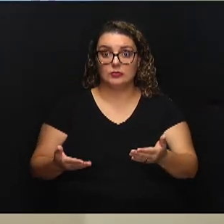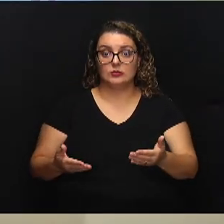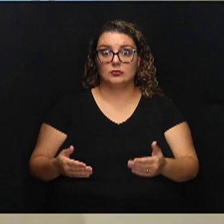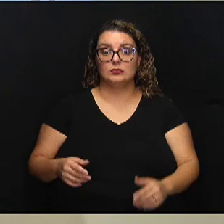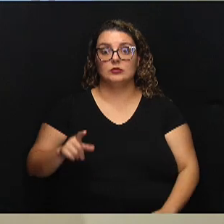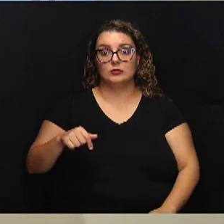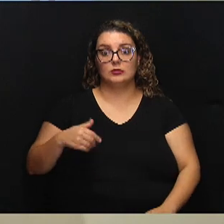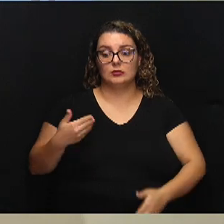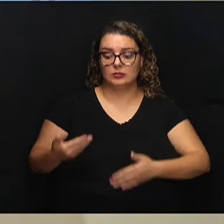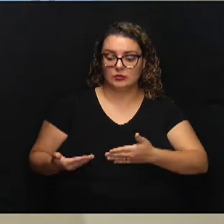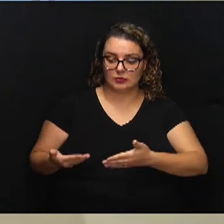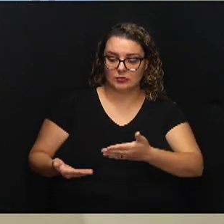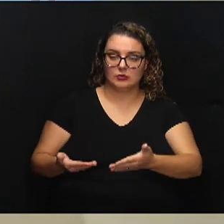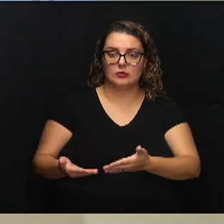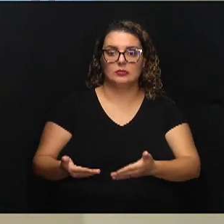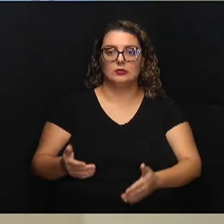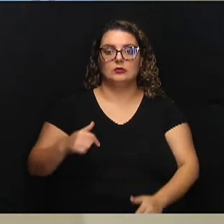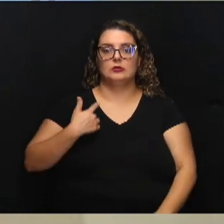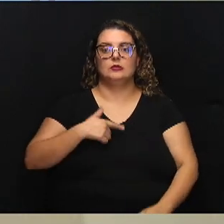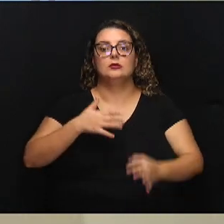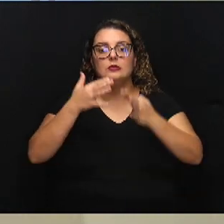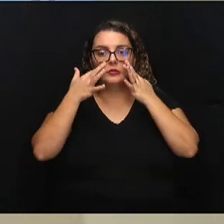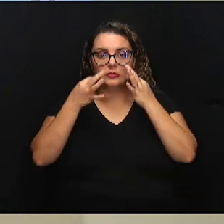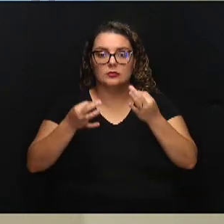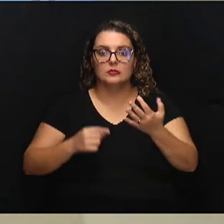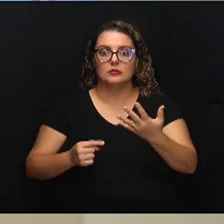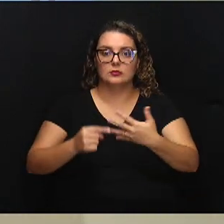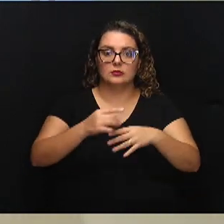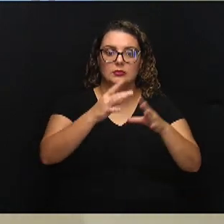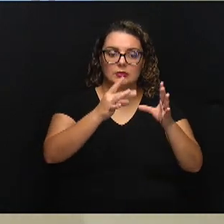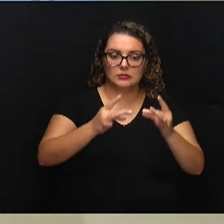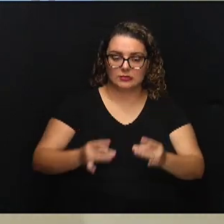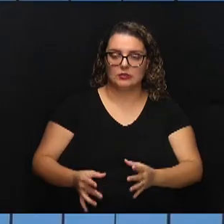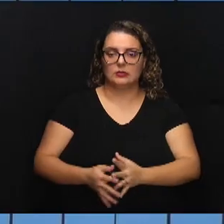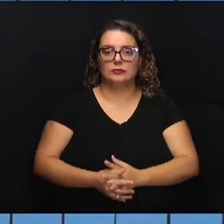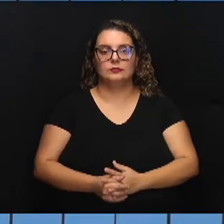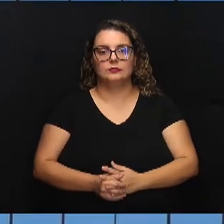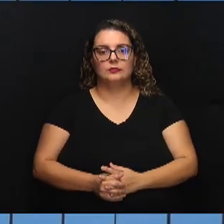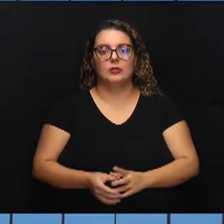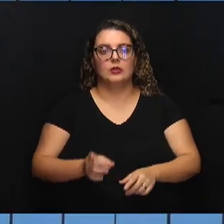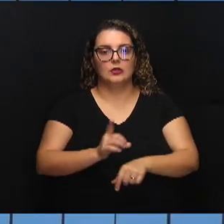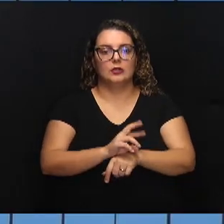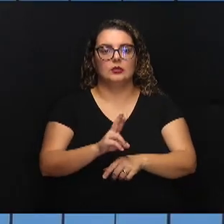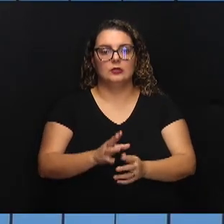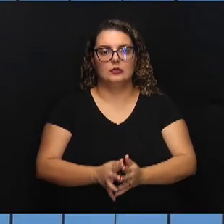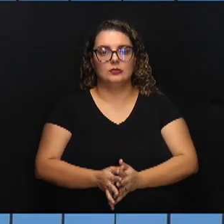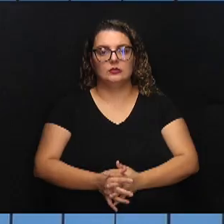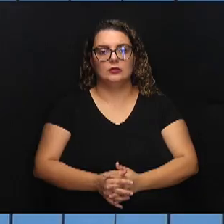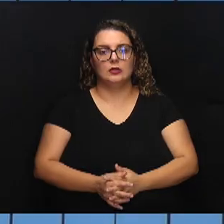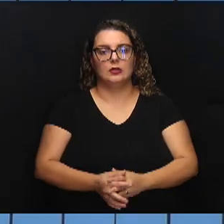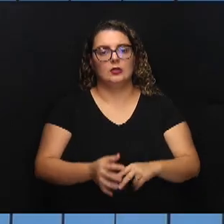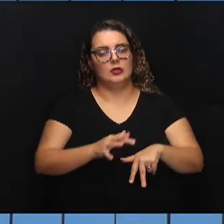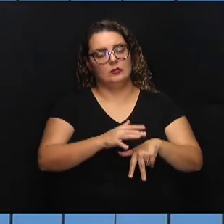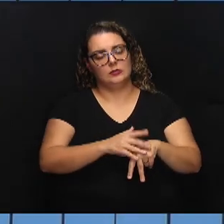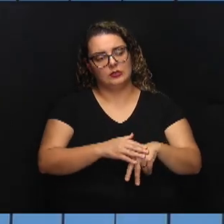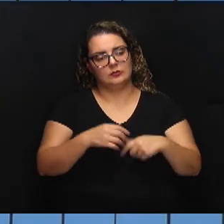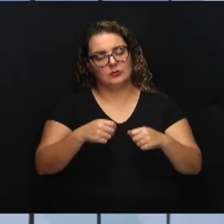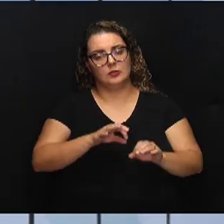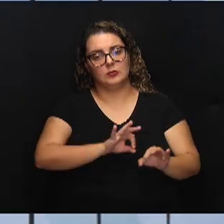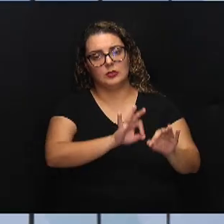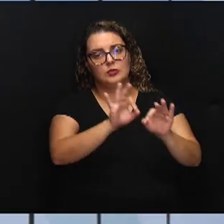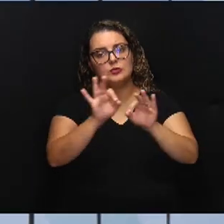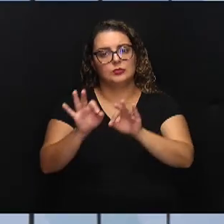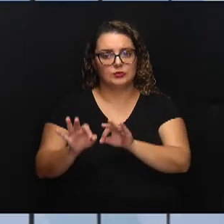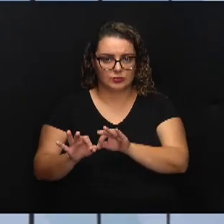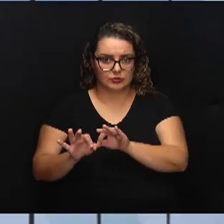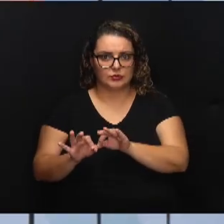do tratamento a gente prestar atenção em todos esses detalhes. Doutora, e a paciente ela precisa ser acompanhada,